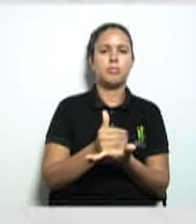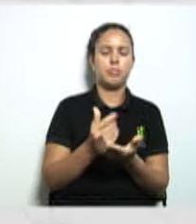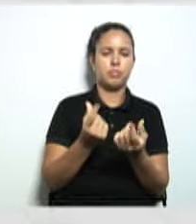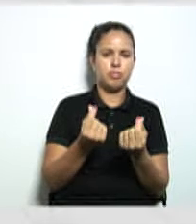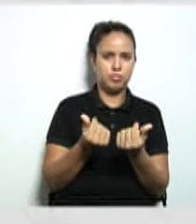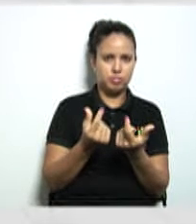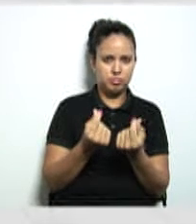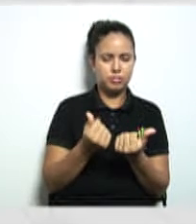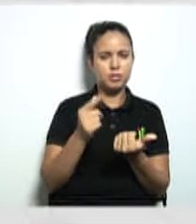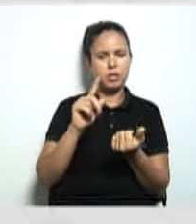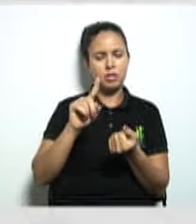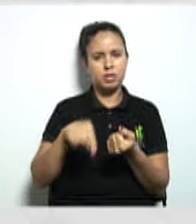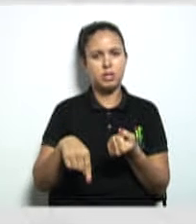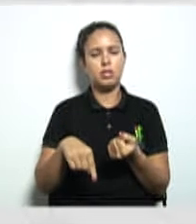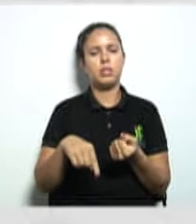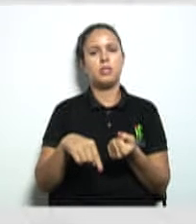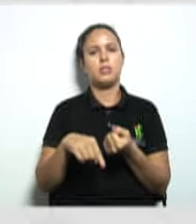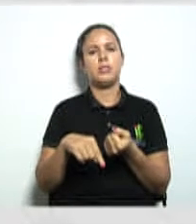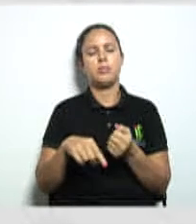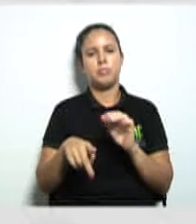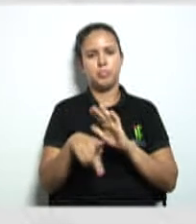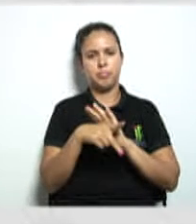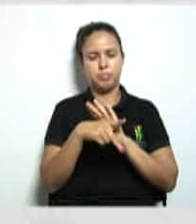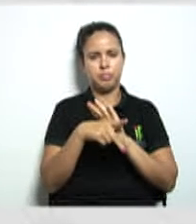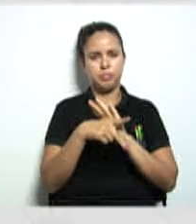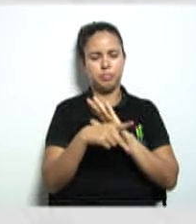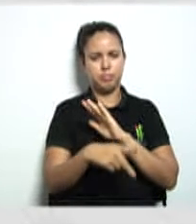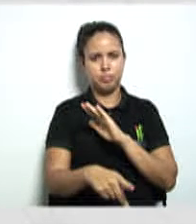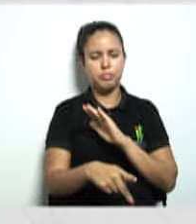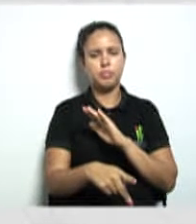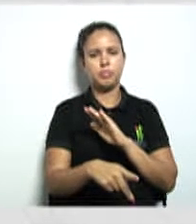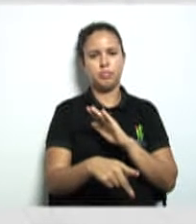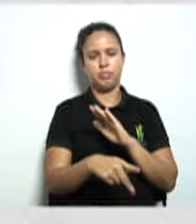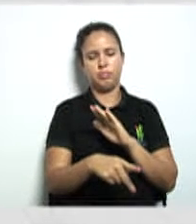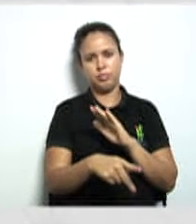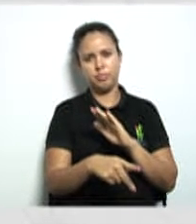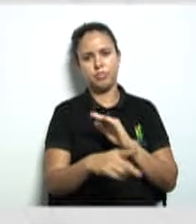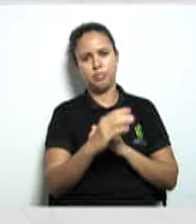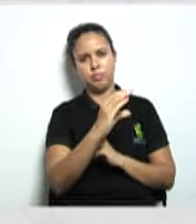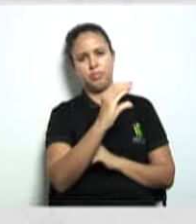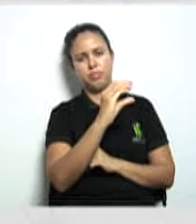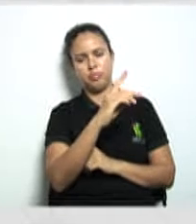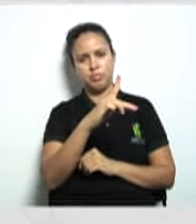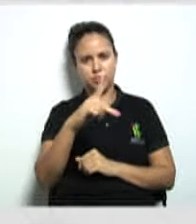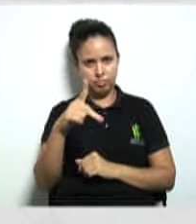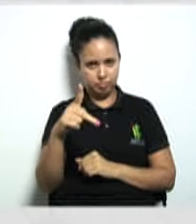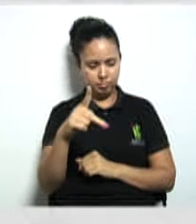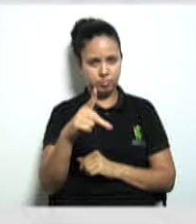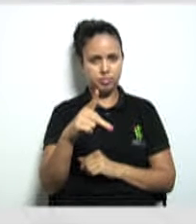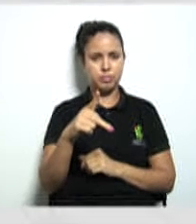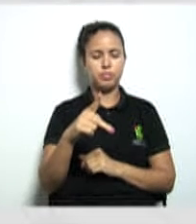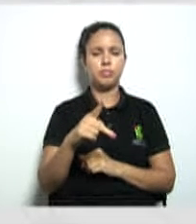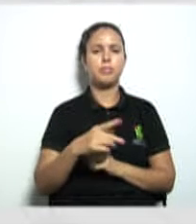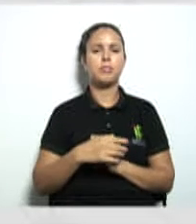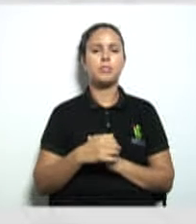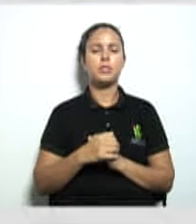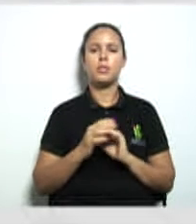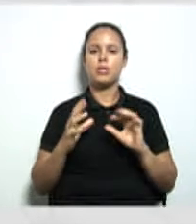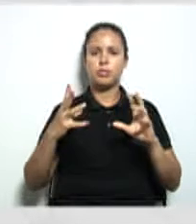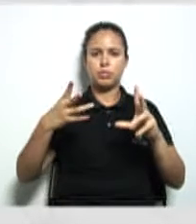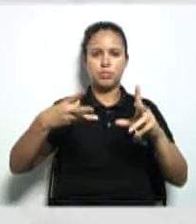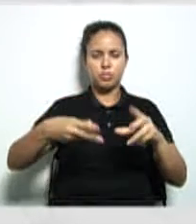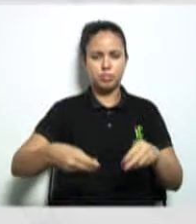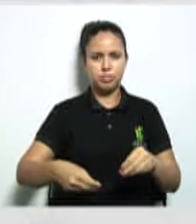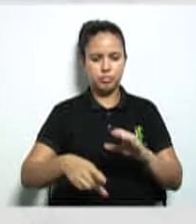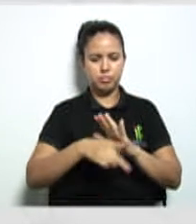é normalmente propriedade comum da cooperativa, ou seja, de todos